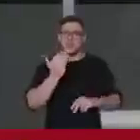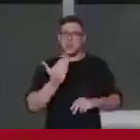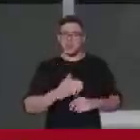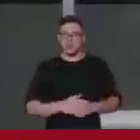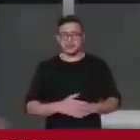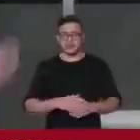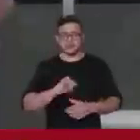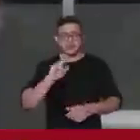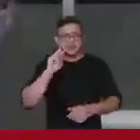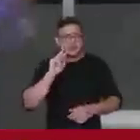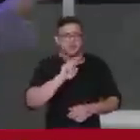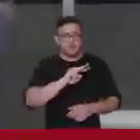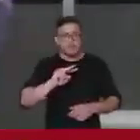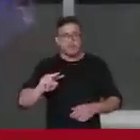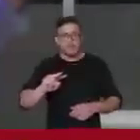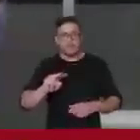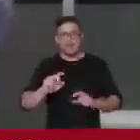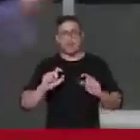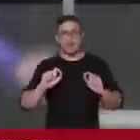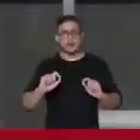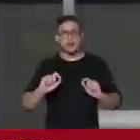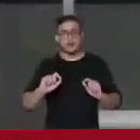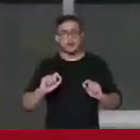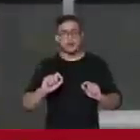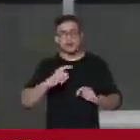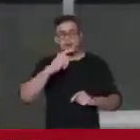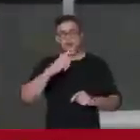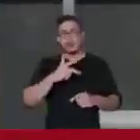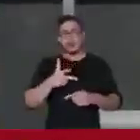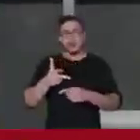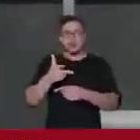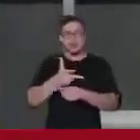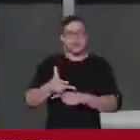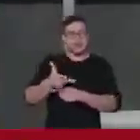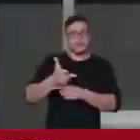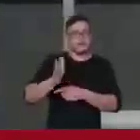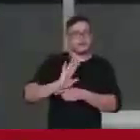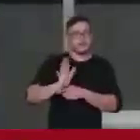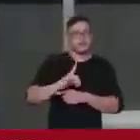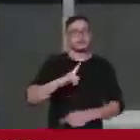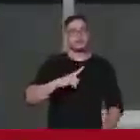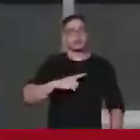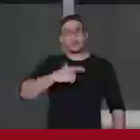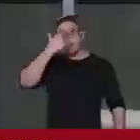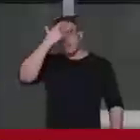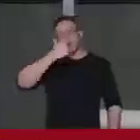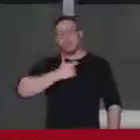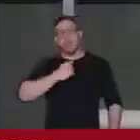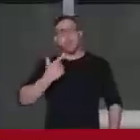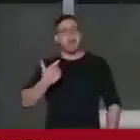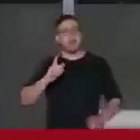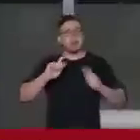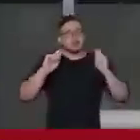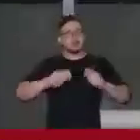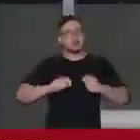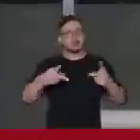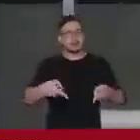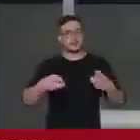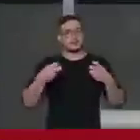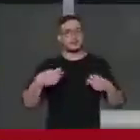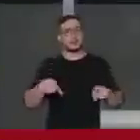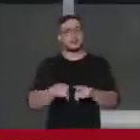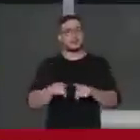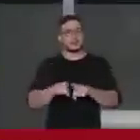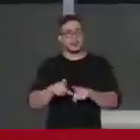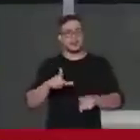imagens estão com a cara lavada e limpa com porrete na mão atacando carros colocando botijão